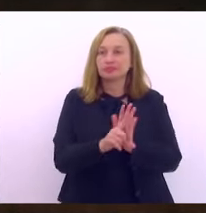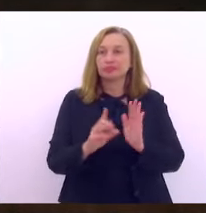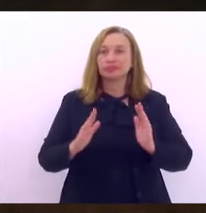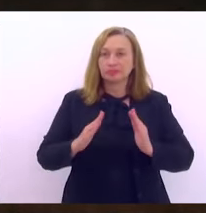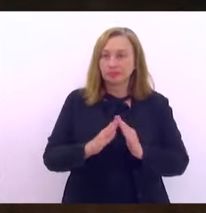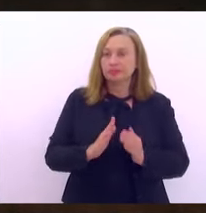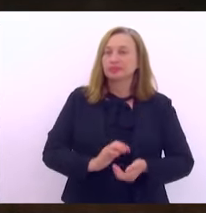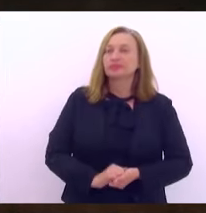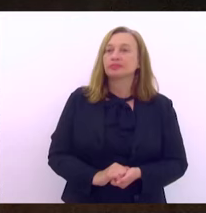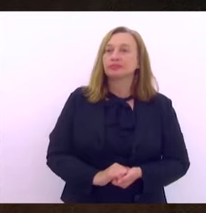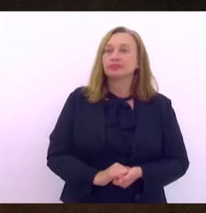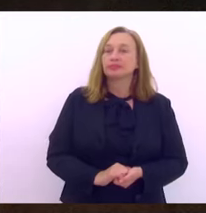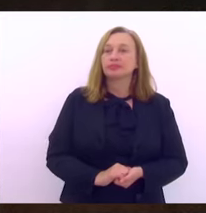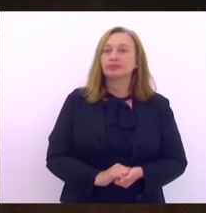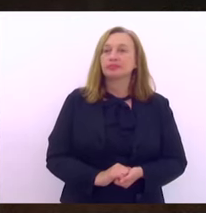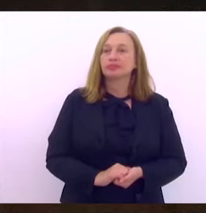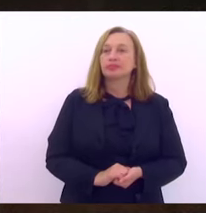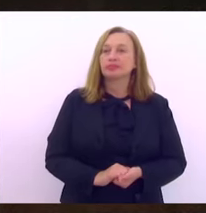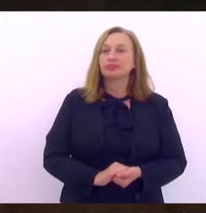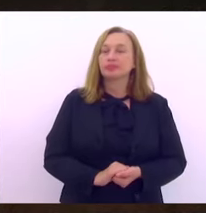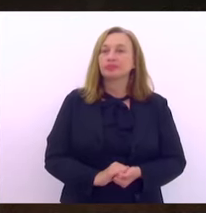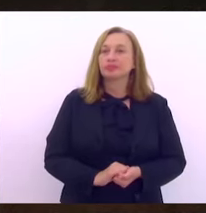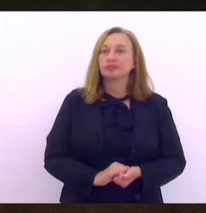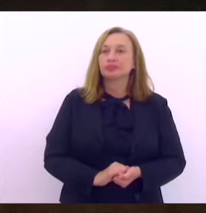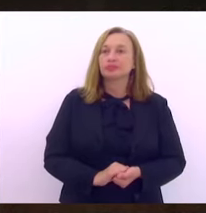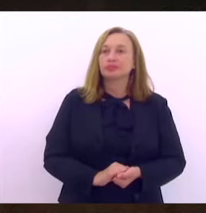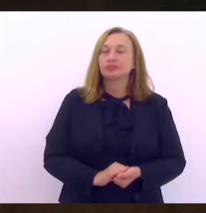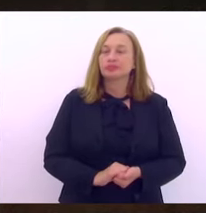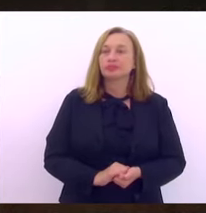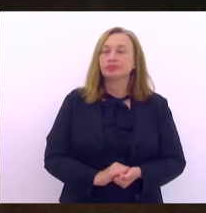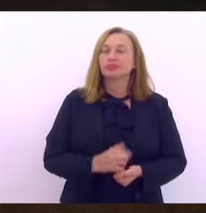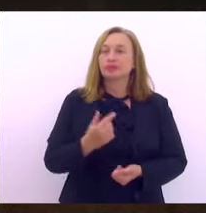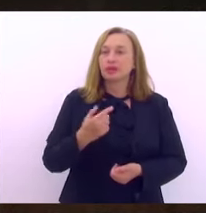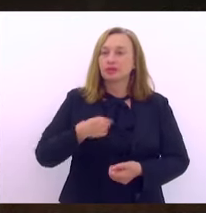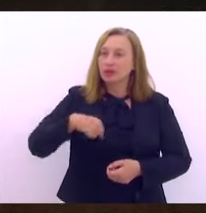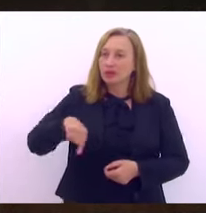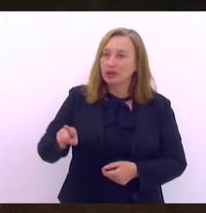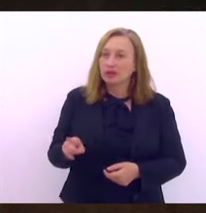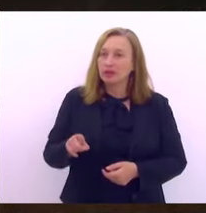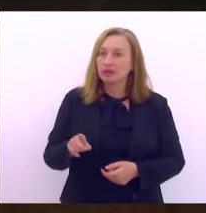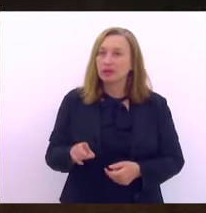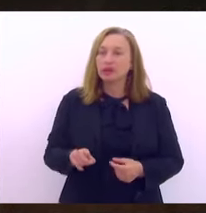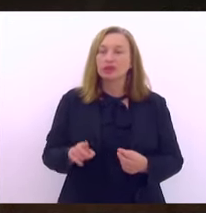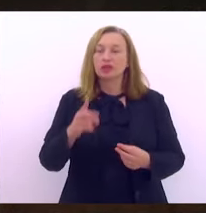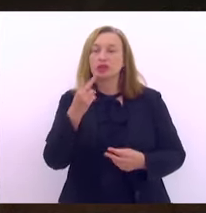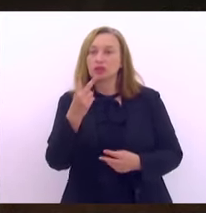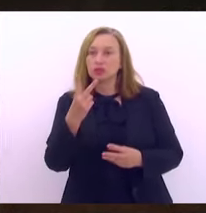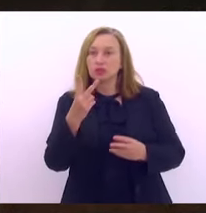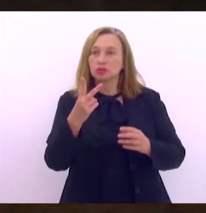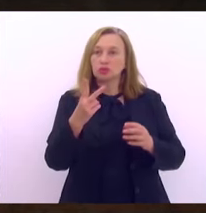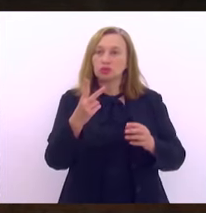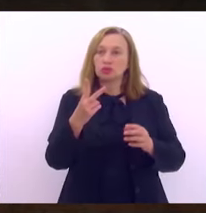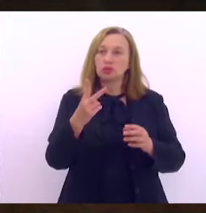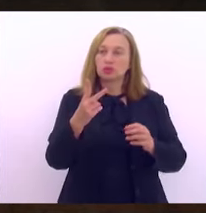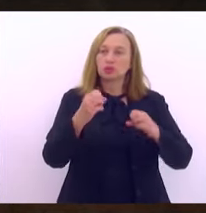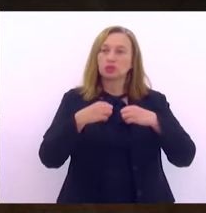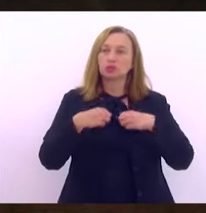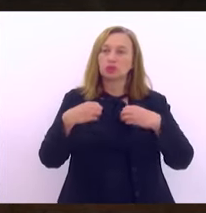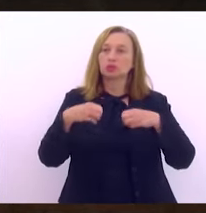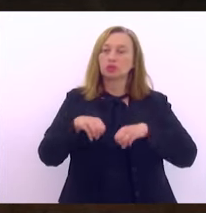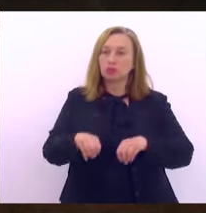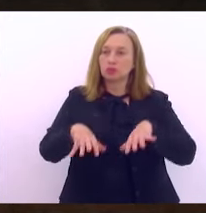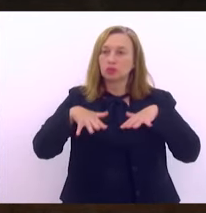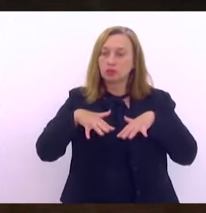casa é oriunda da minha ida para a realização de duas plenárias lá em Nova Friburgo, no dia